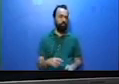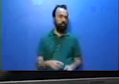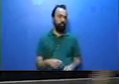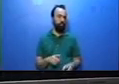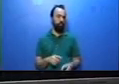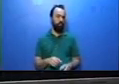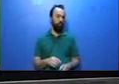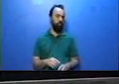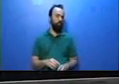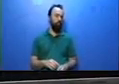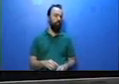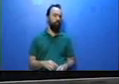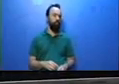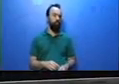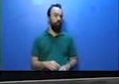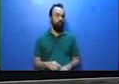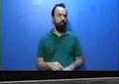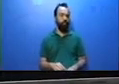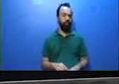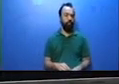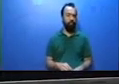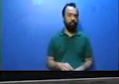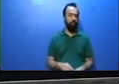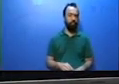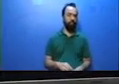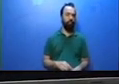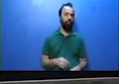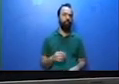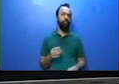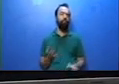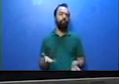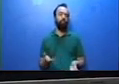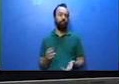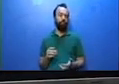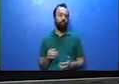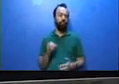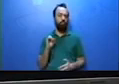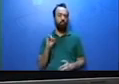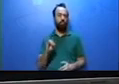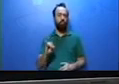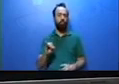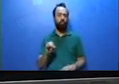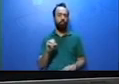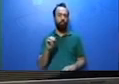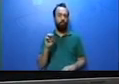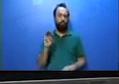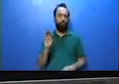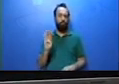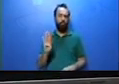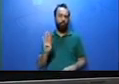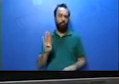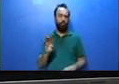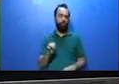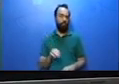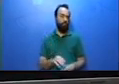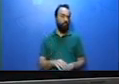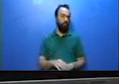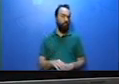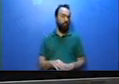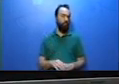isso que colocou M. É. E se fosse B da bola? Também, tá?